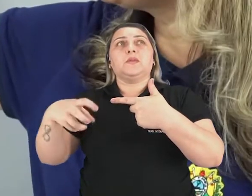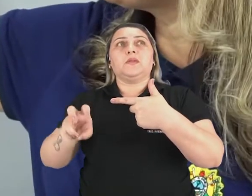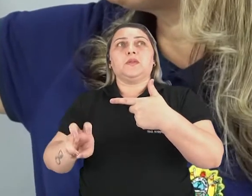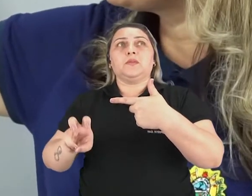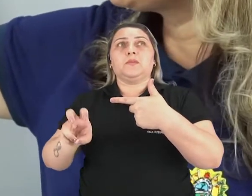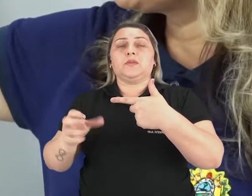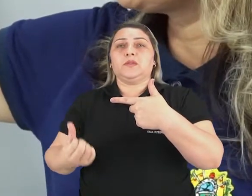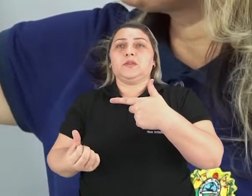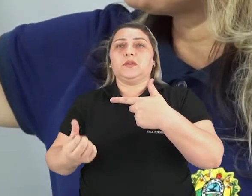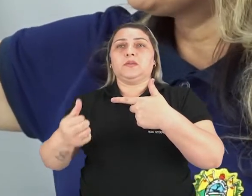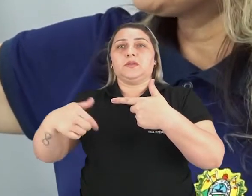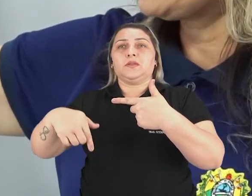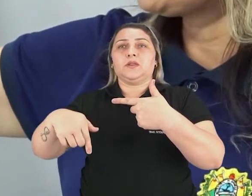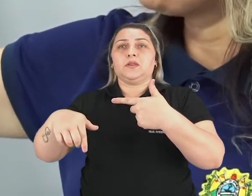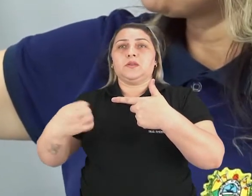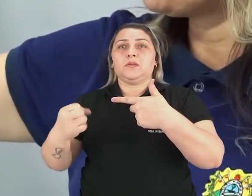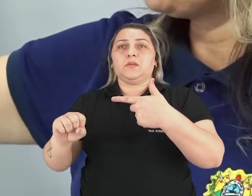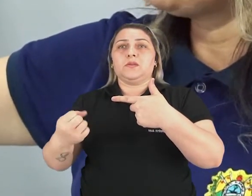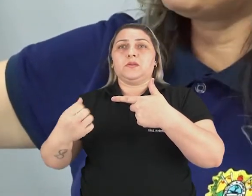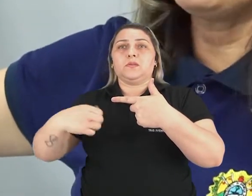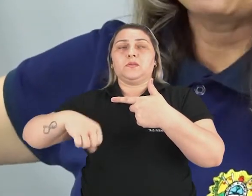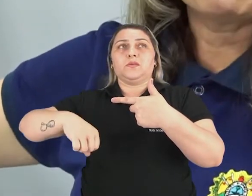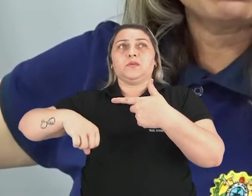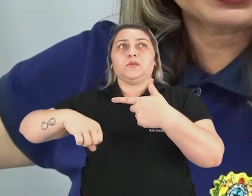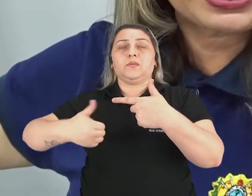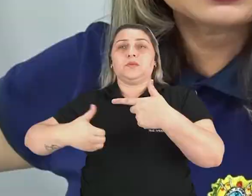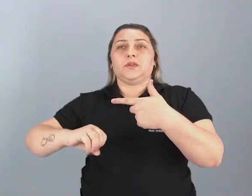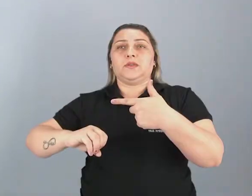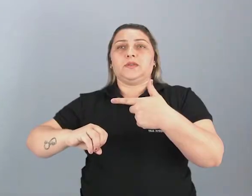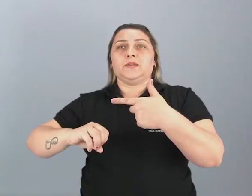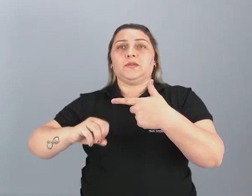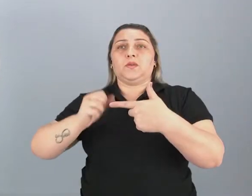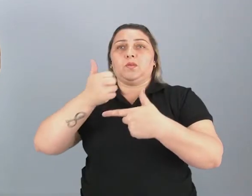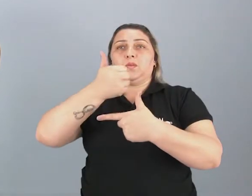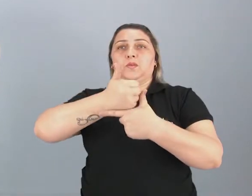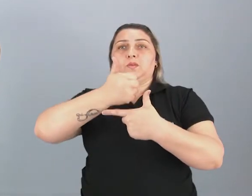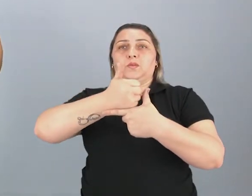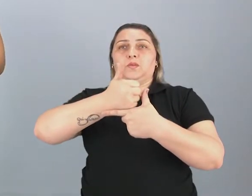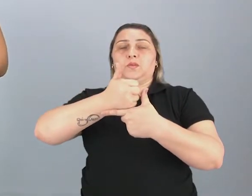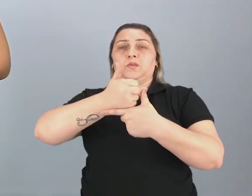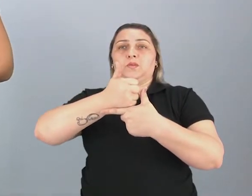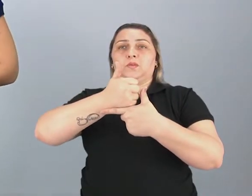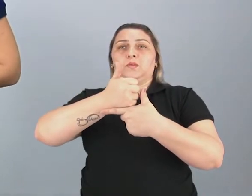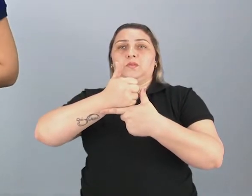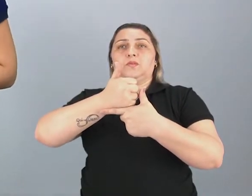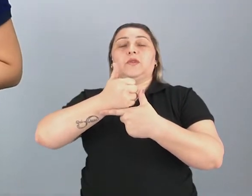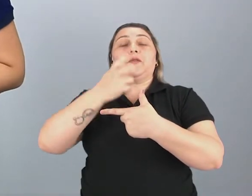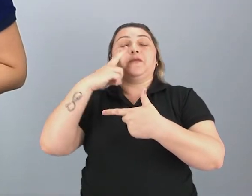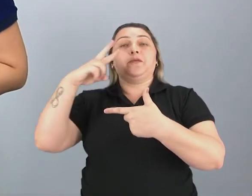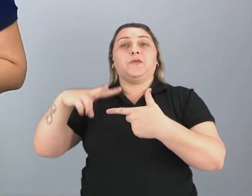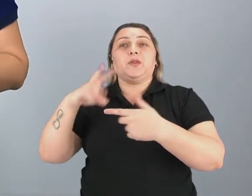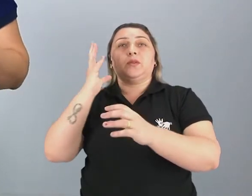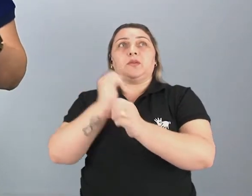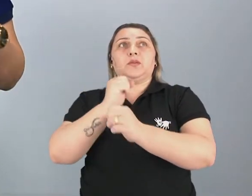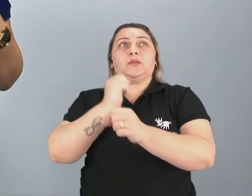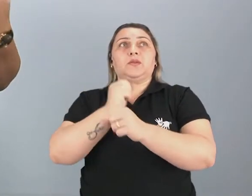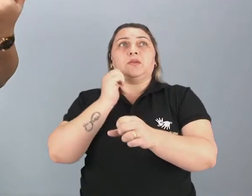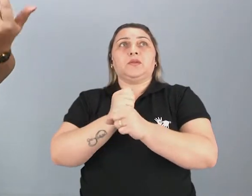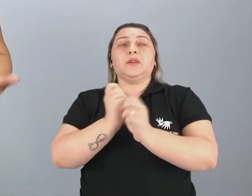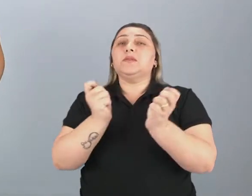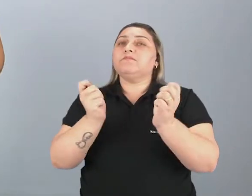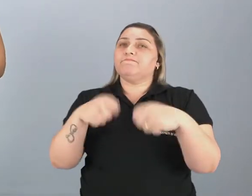por 5, por 6, por 7, por 8, por 9, por 10. E nós vimos, né, na calculadora que